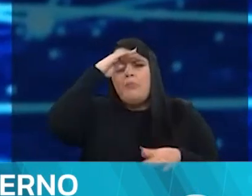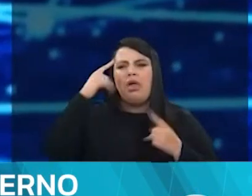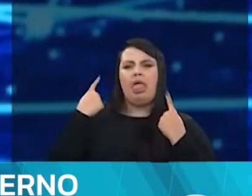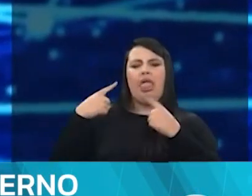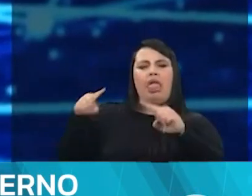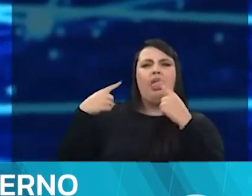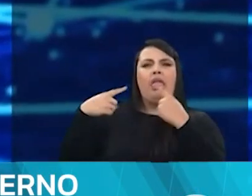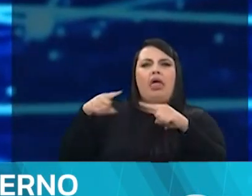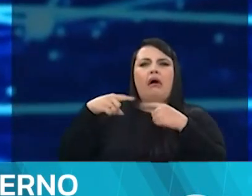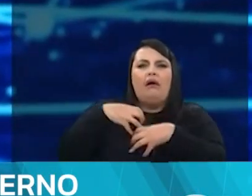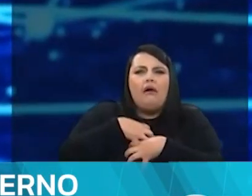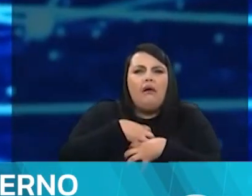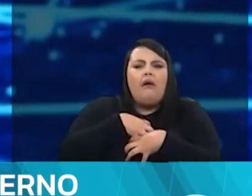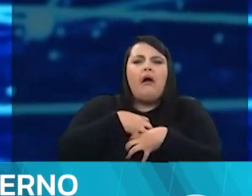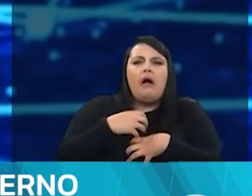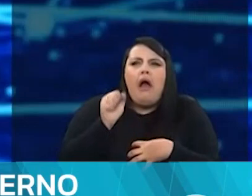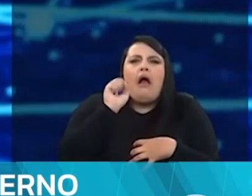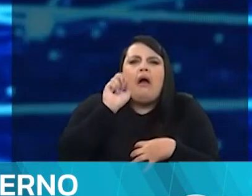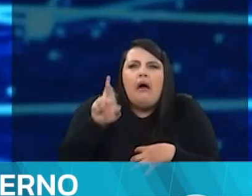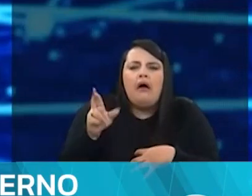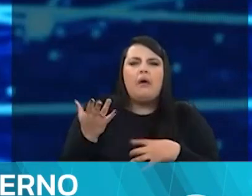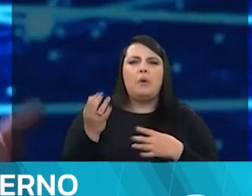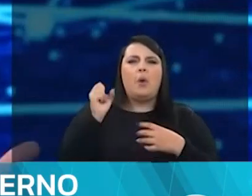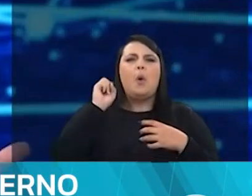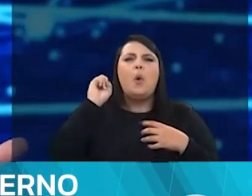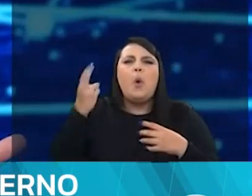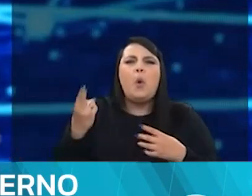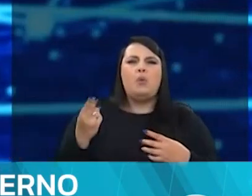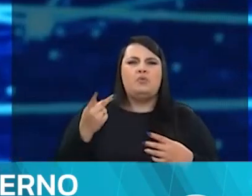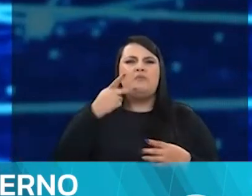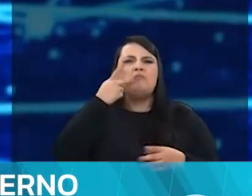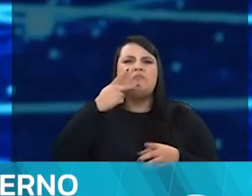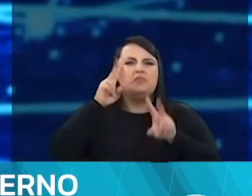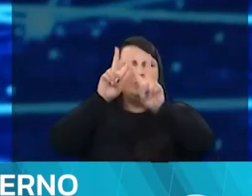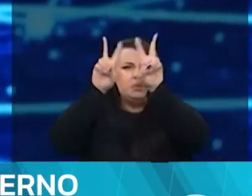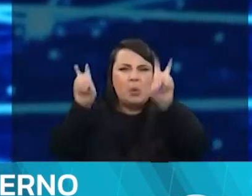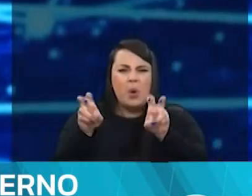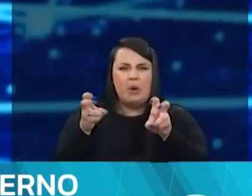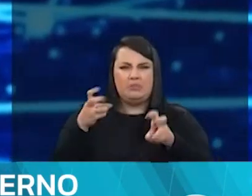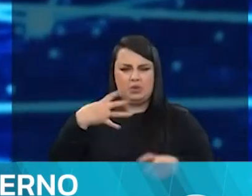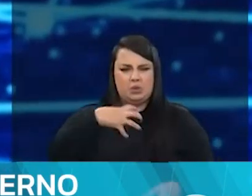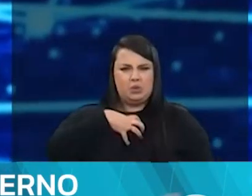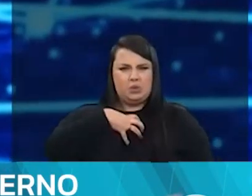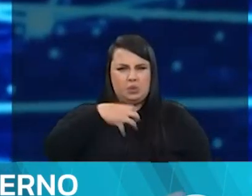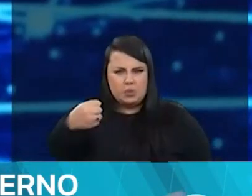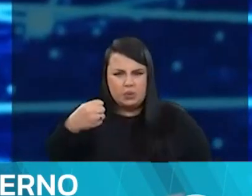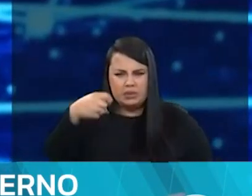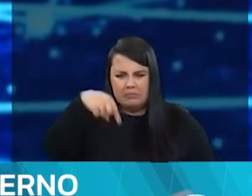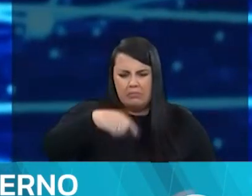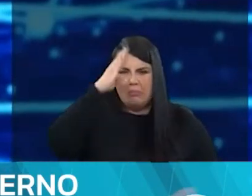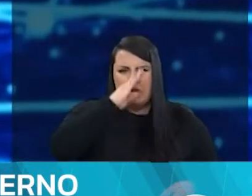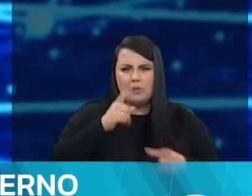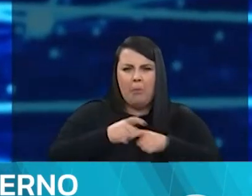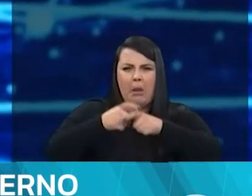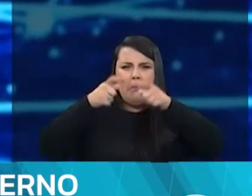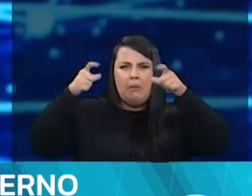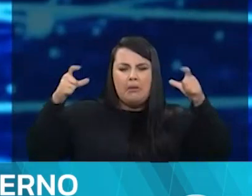estavam em leito de UTI. Tarcísio celebrou o aumento de suicídio de pessoas no Brasil.